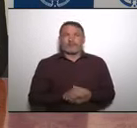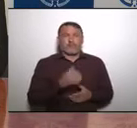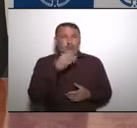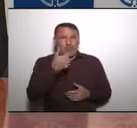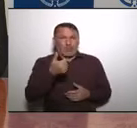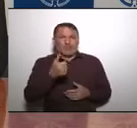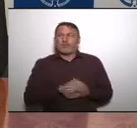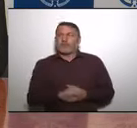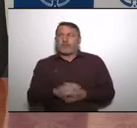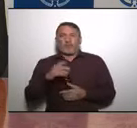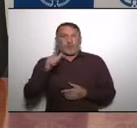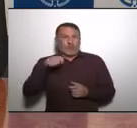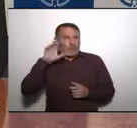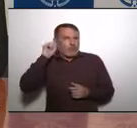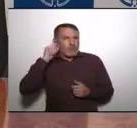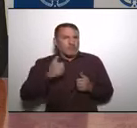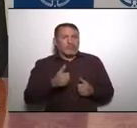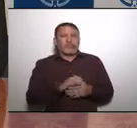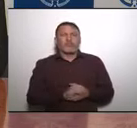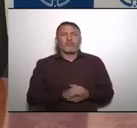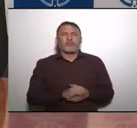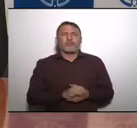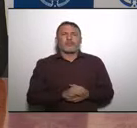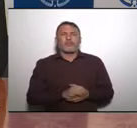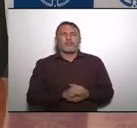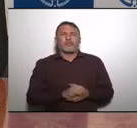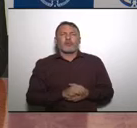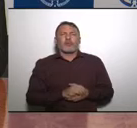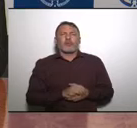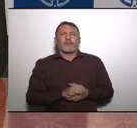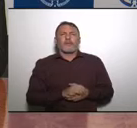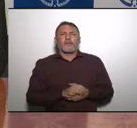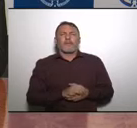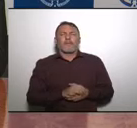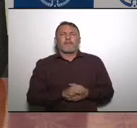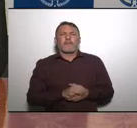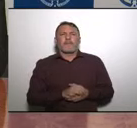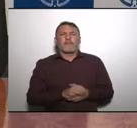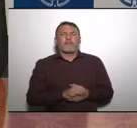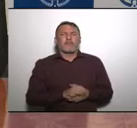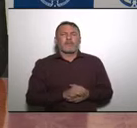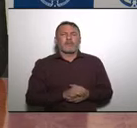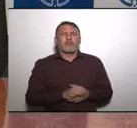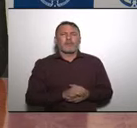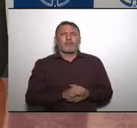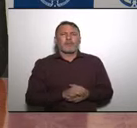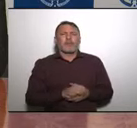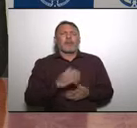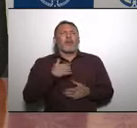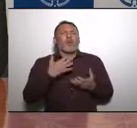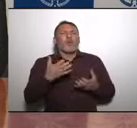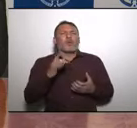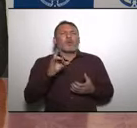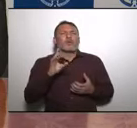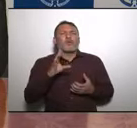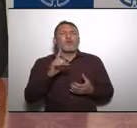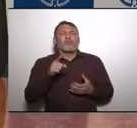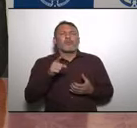Daniele. Nesse sábado, durante seu pronunciamento, aliás, eu queria que o senhor pudesse repetir novamente o número